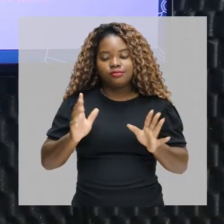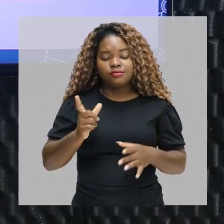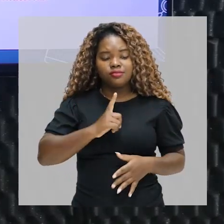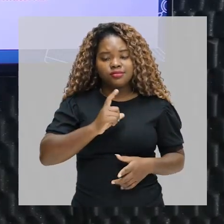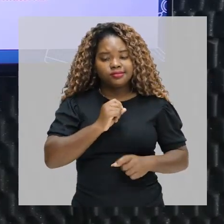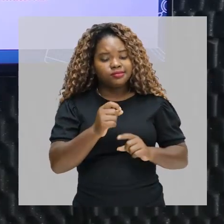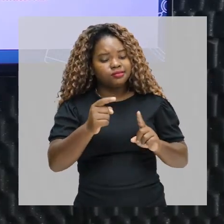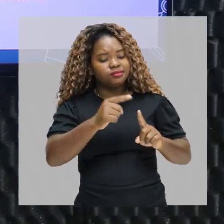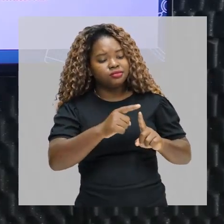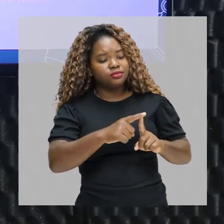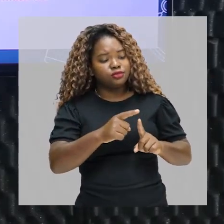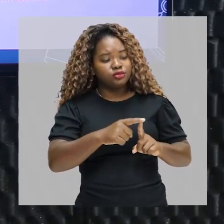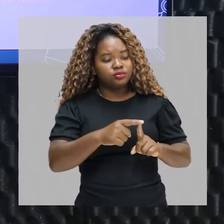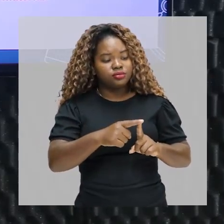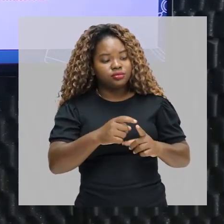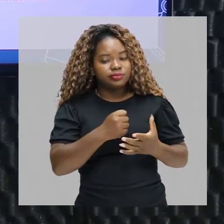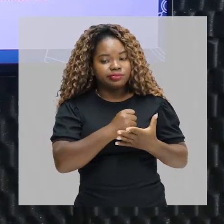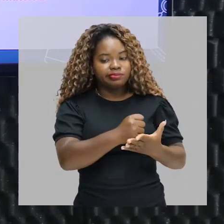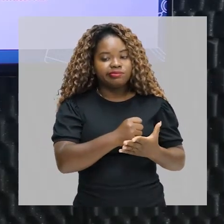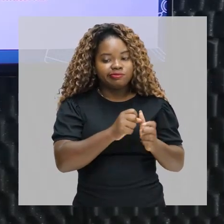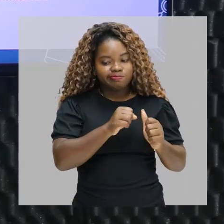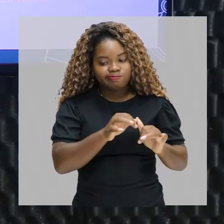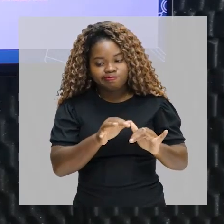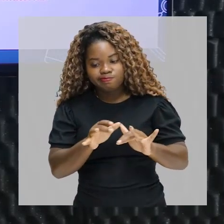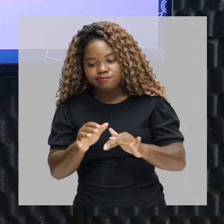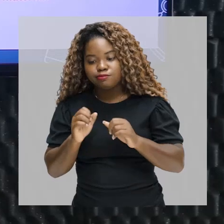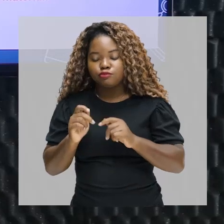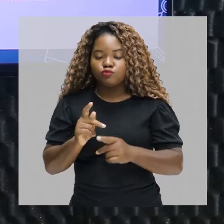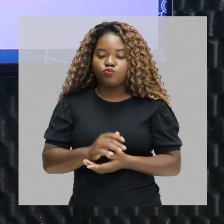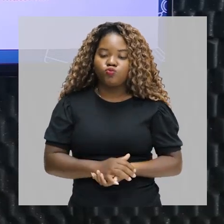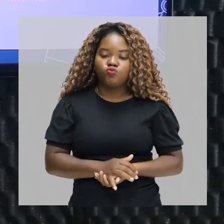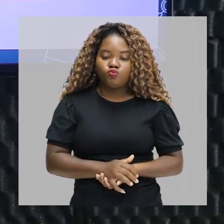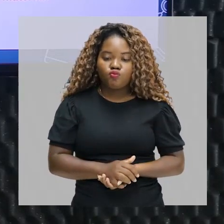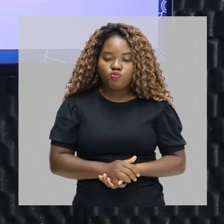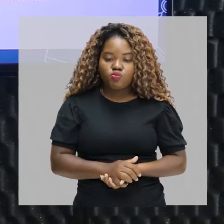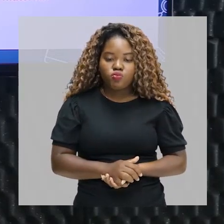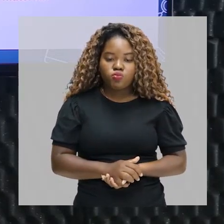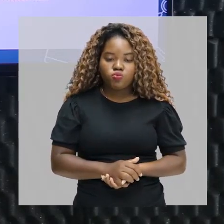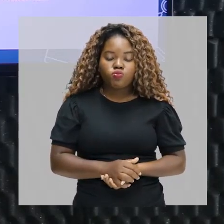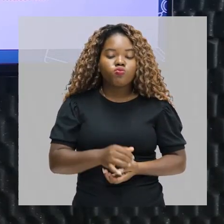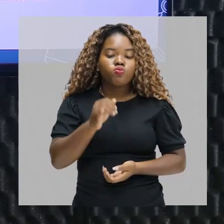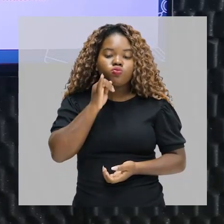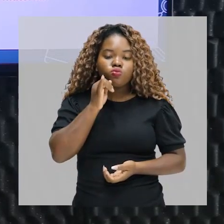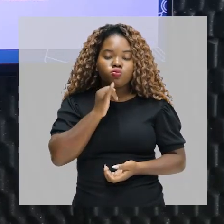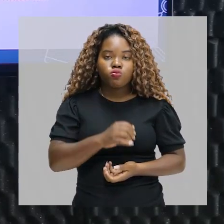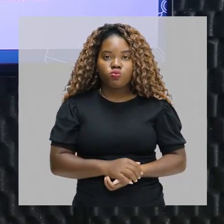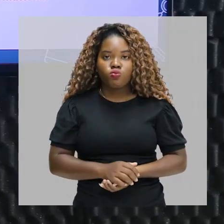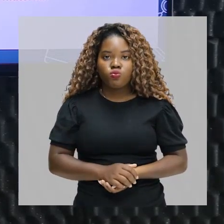meio material, certo? Tá ok? Por exemplo,